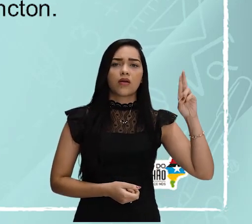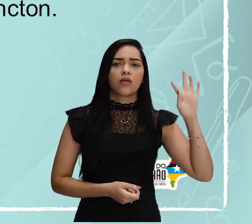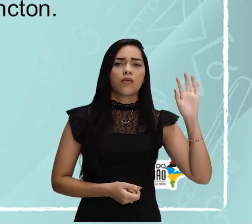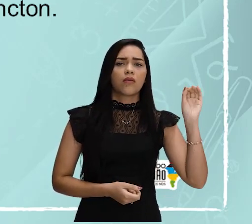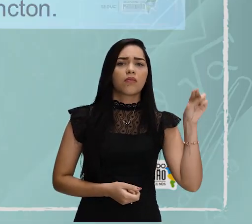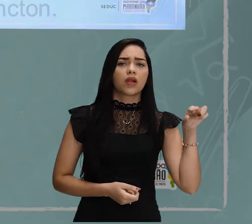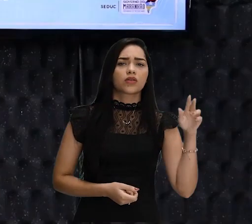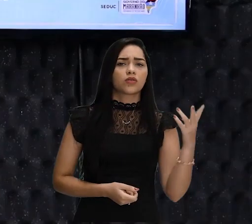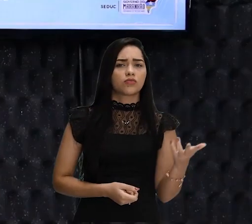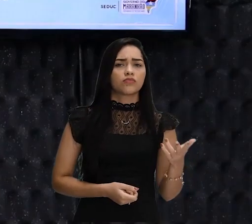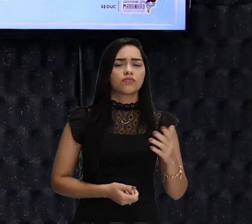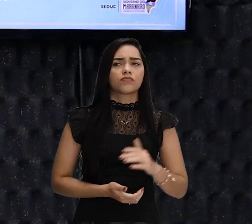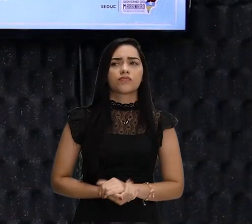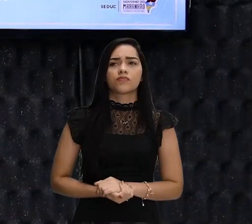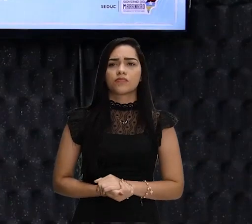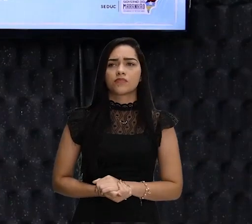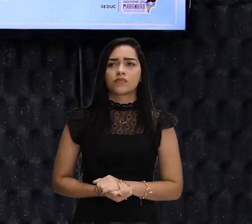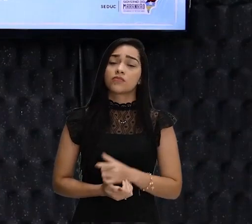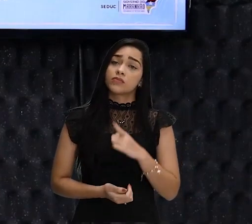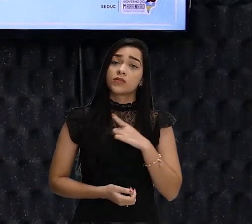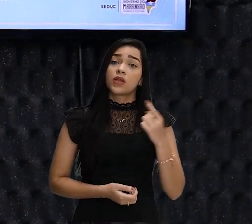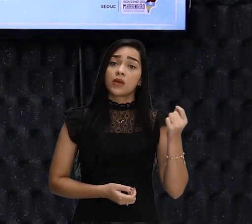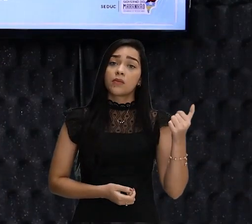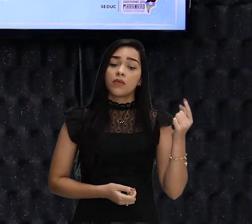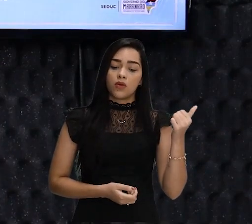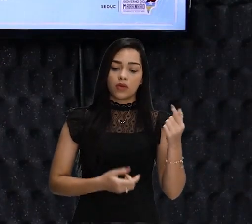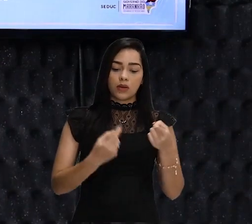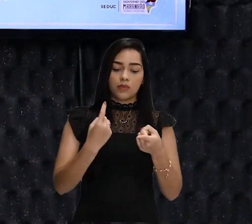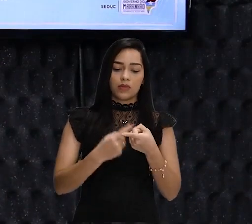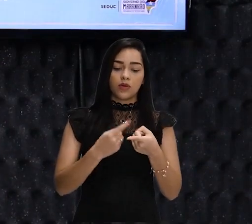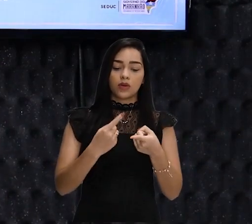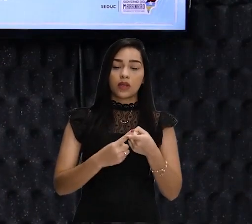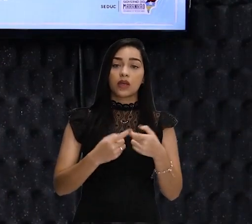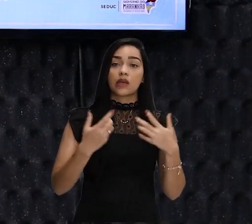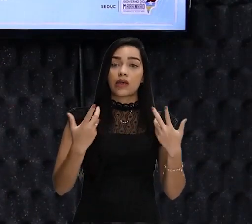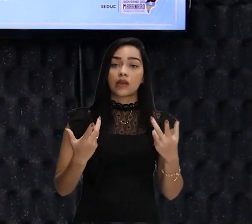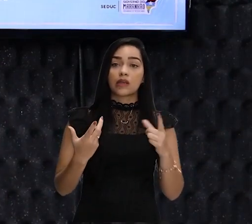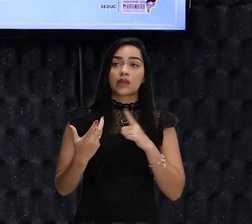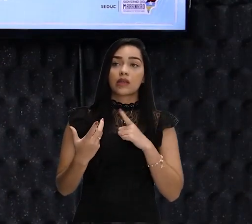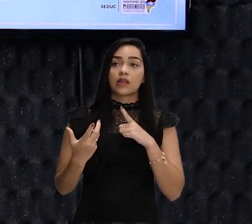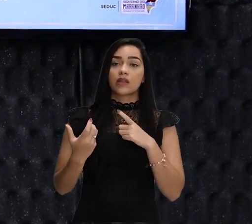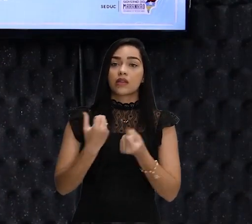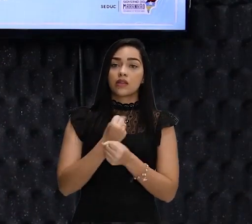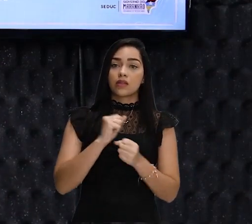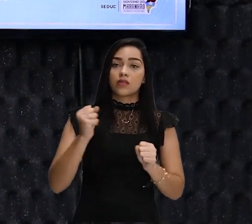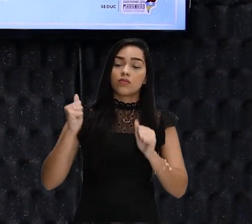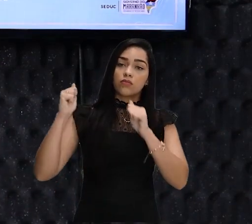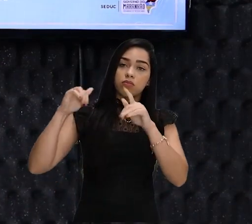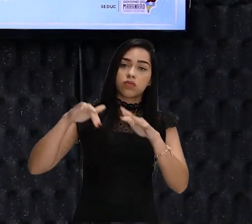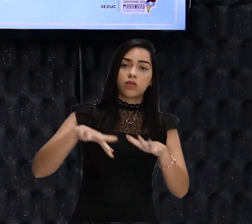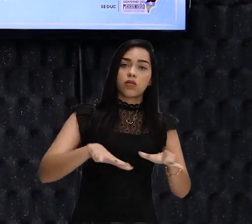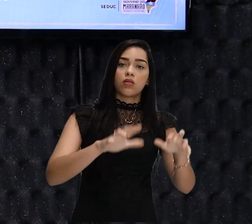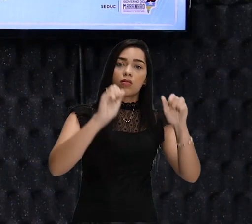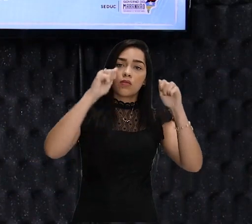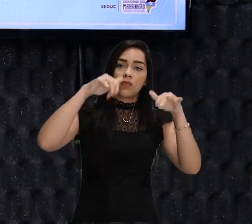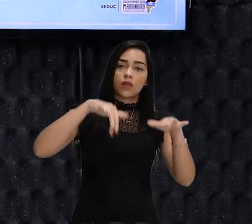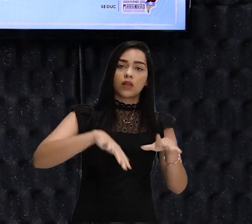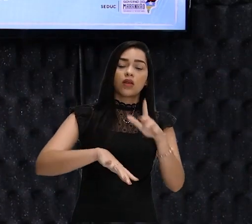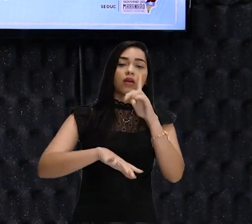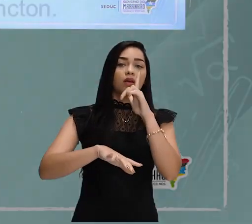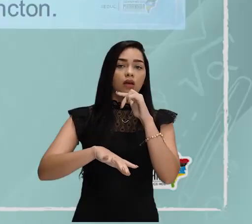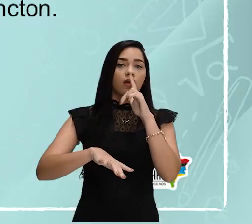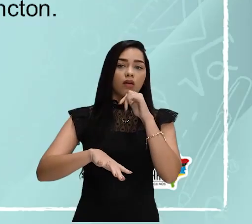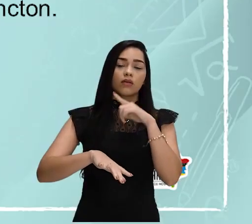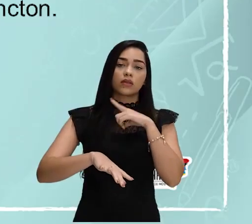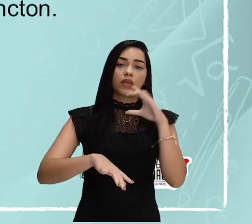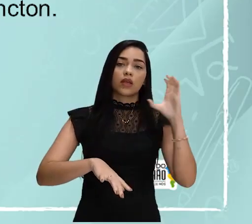Tem pouca. Por quê? Por causa do grande fluxo de água, né? A água corrente vai ter menor